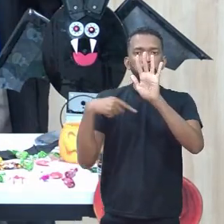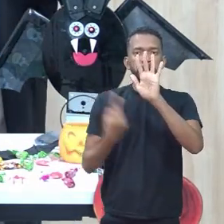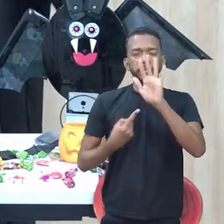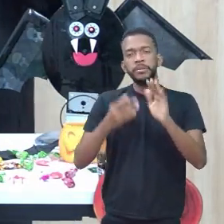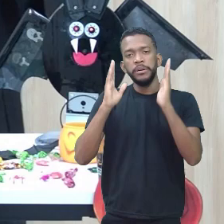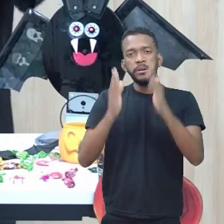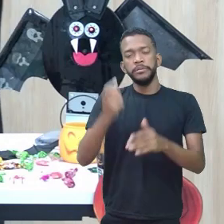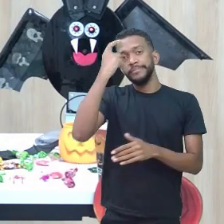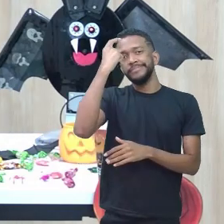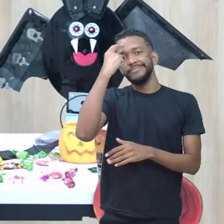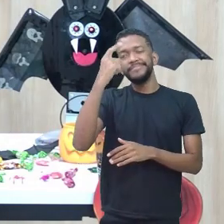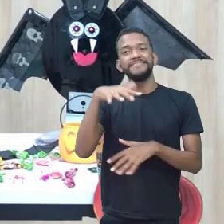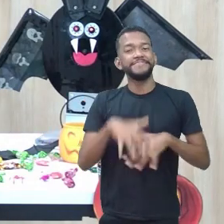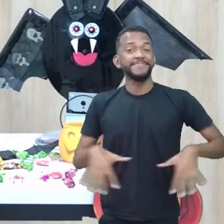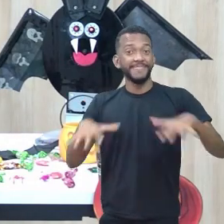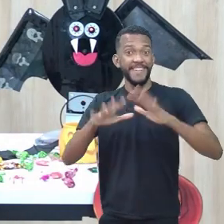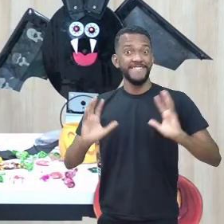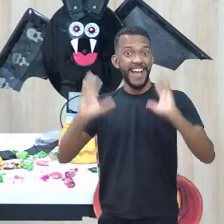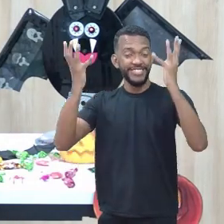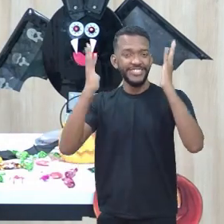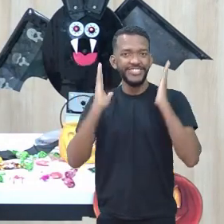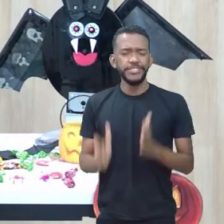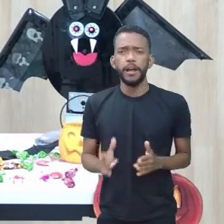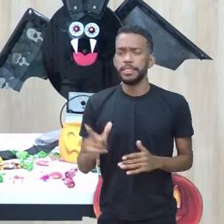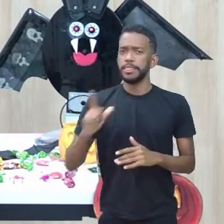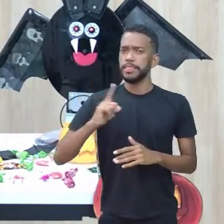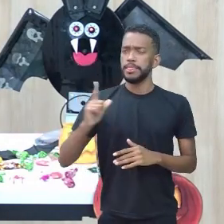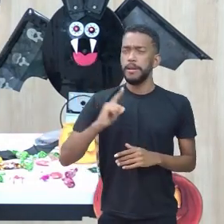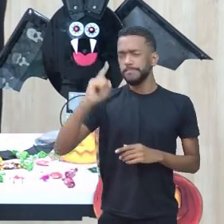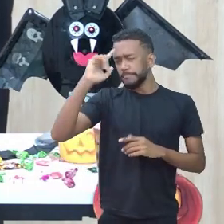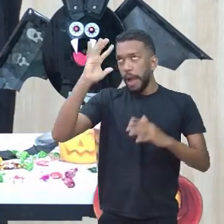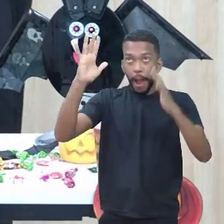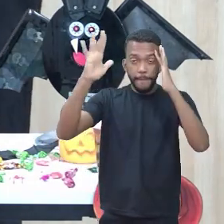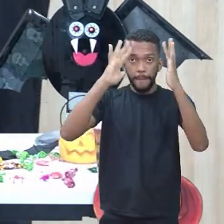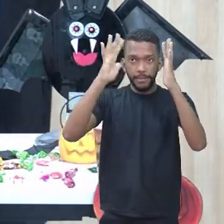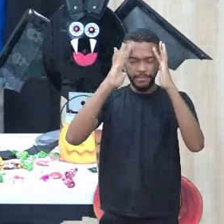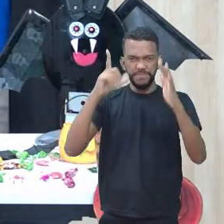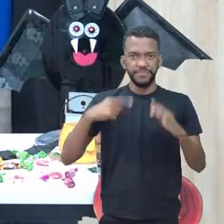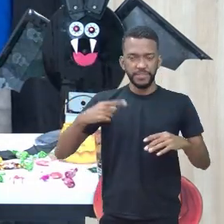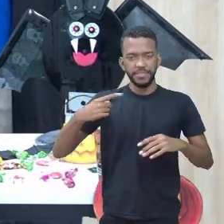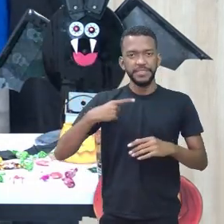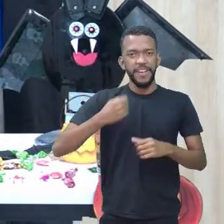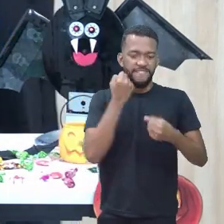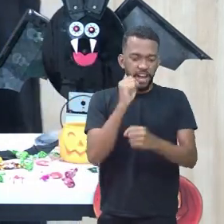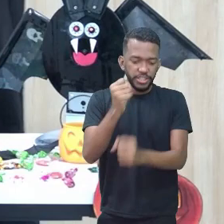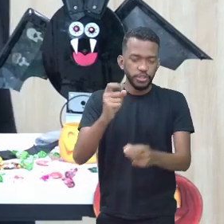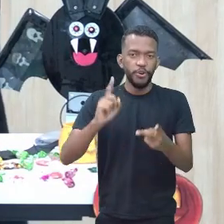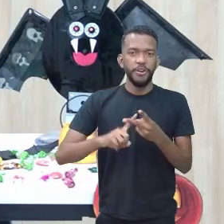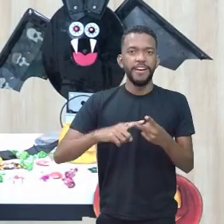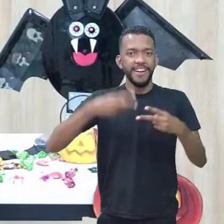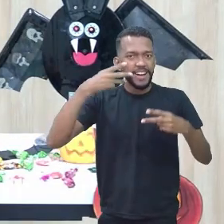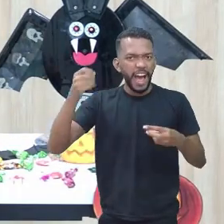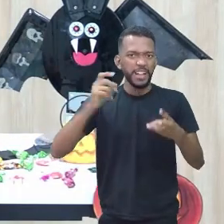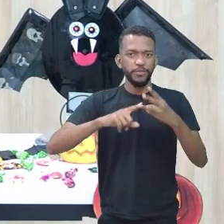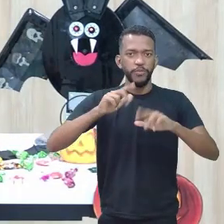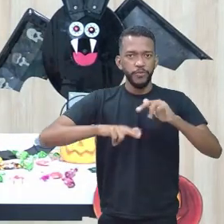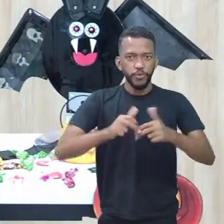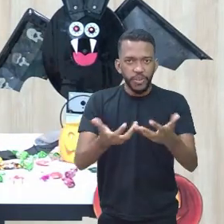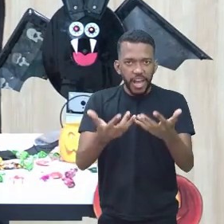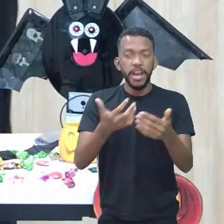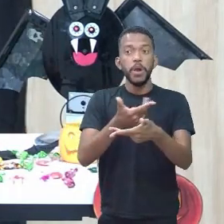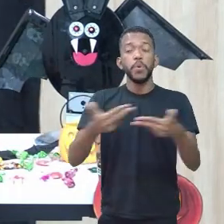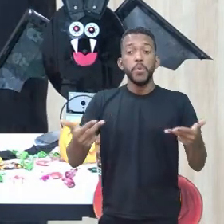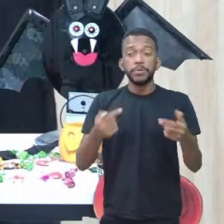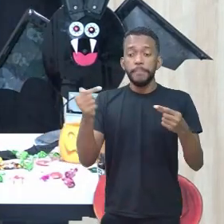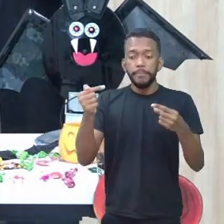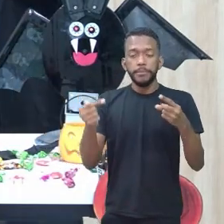na festa do Halloween, a gente já imagina e vem à nossa mente algumas coisas. Vem vassoura, vem bruxa, vem gato, vem fogueira. Por que vem essas coisas? E eu